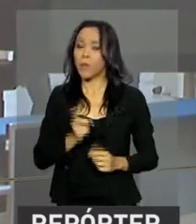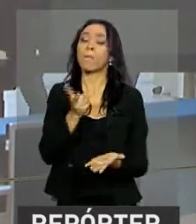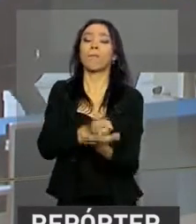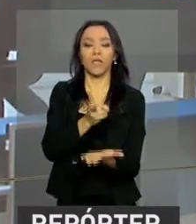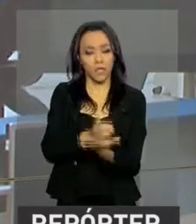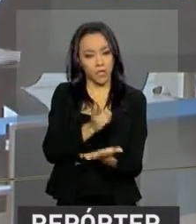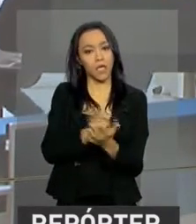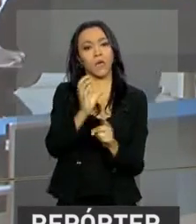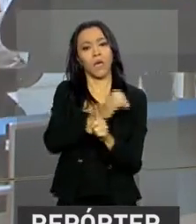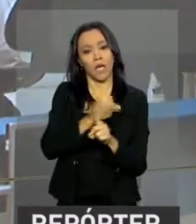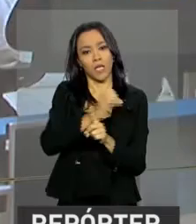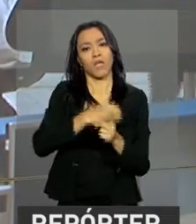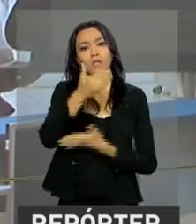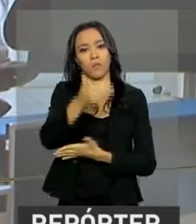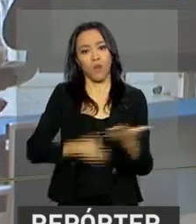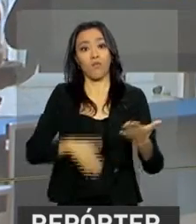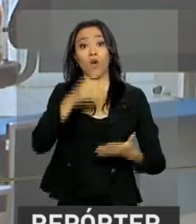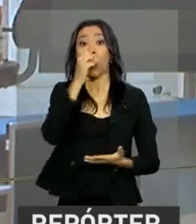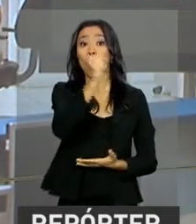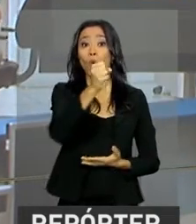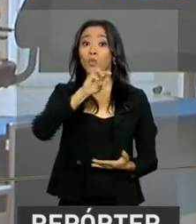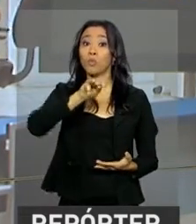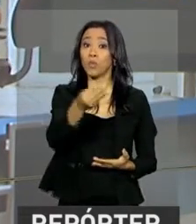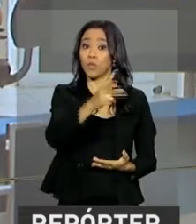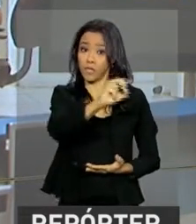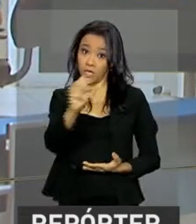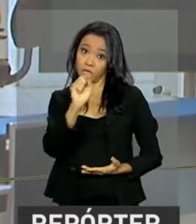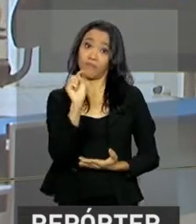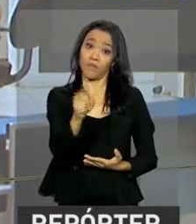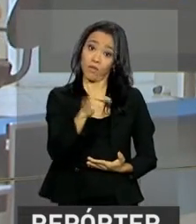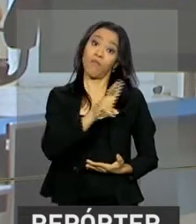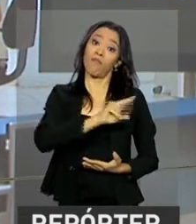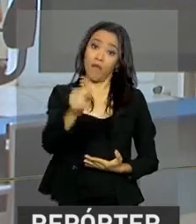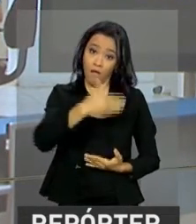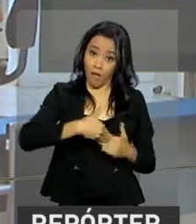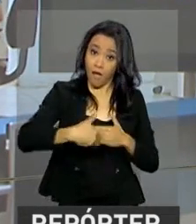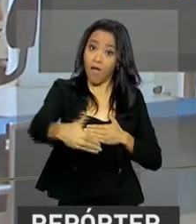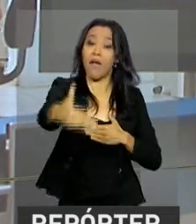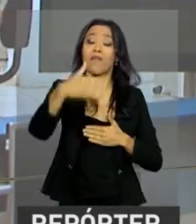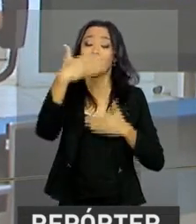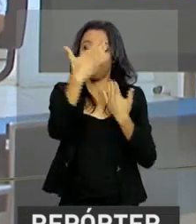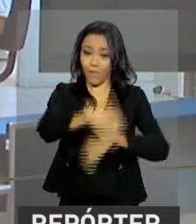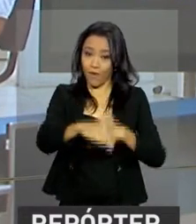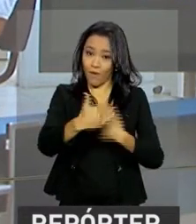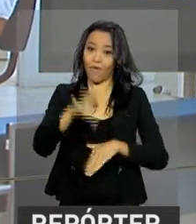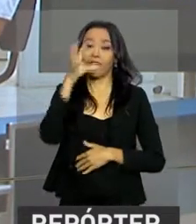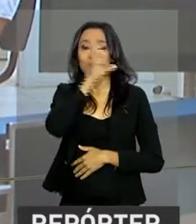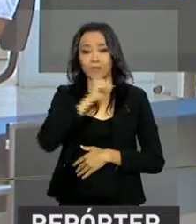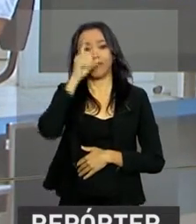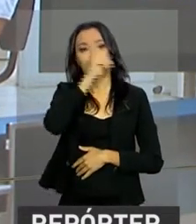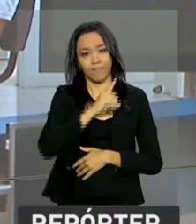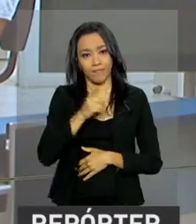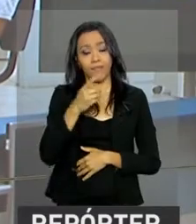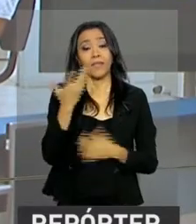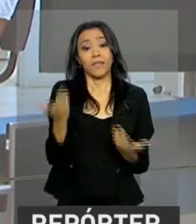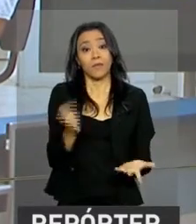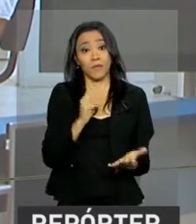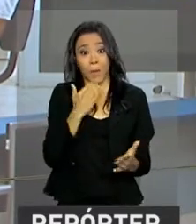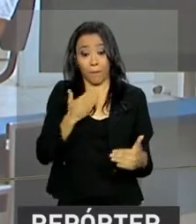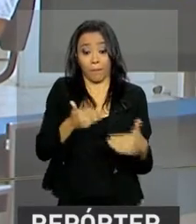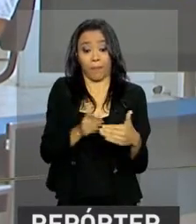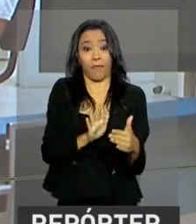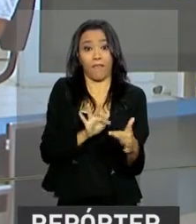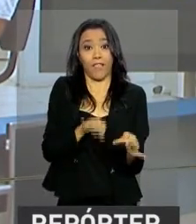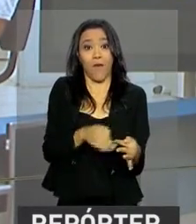mantido e mais de 8 milhões e meio de estudantes vão fazer o exame neste fim de semana. E nessa reta final,